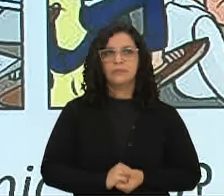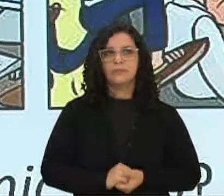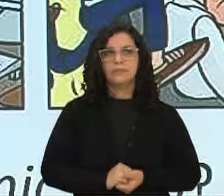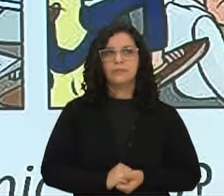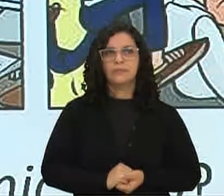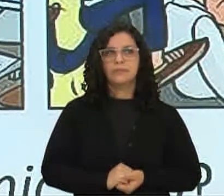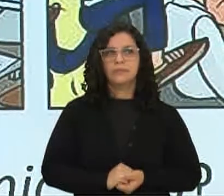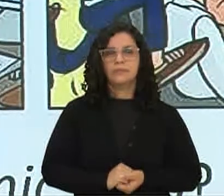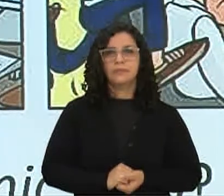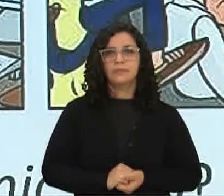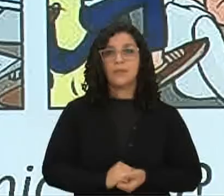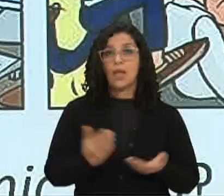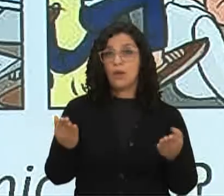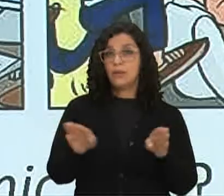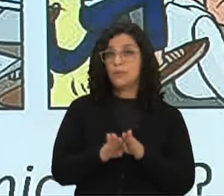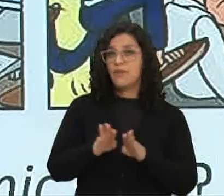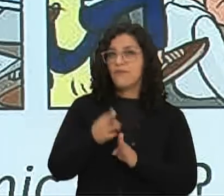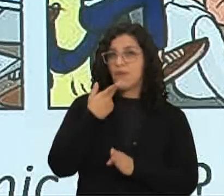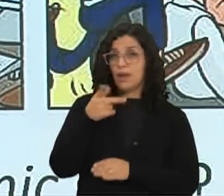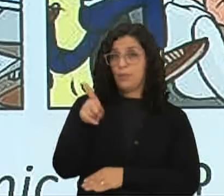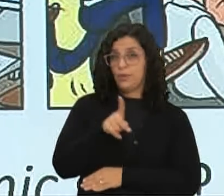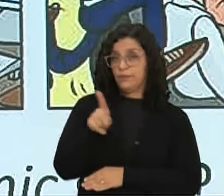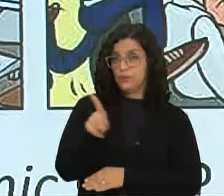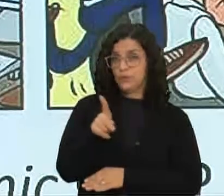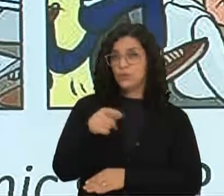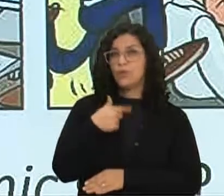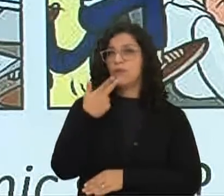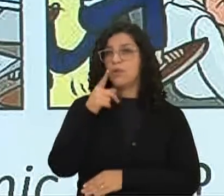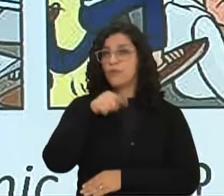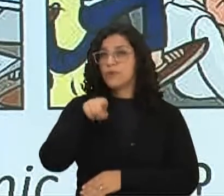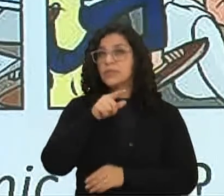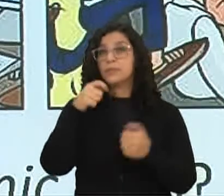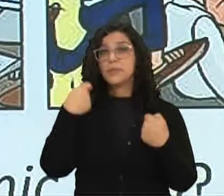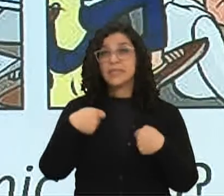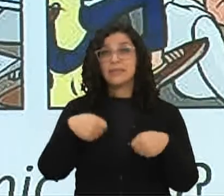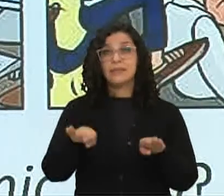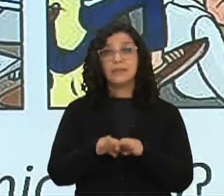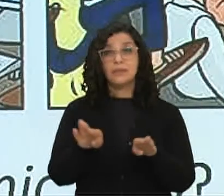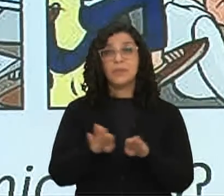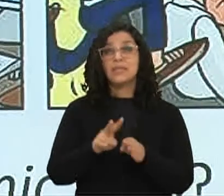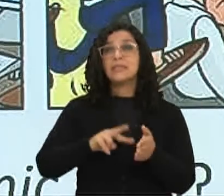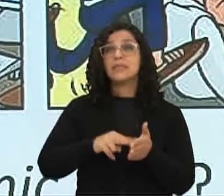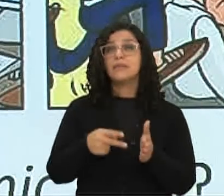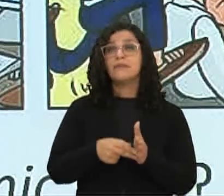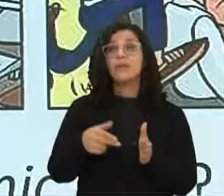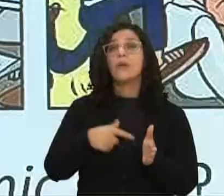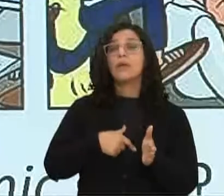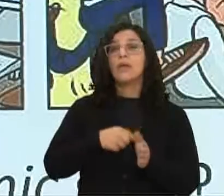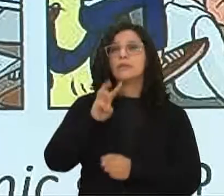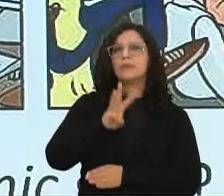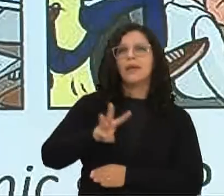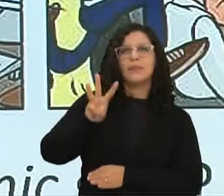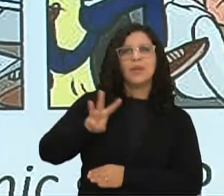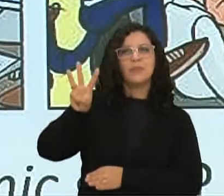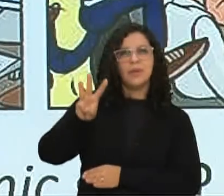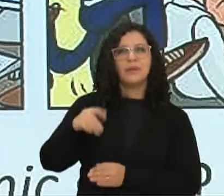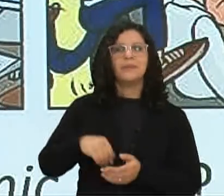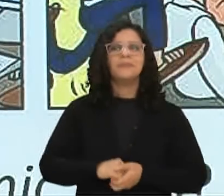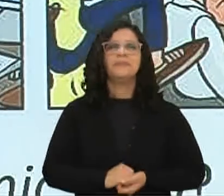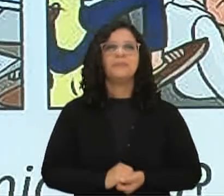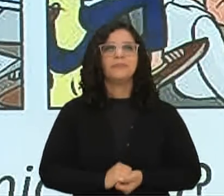safe. Essa parte ele diz, a minha professora diz que você deve manter o browser, é o navegador.